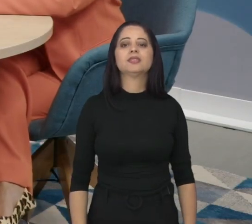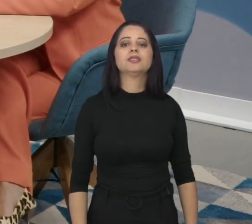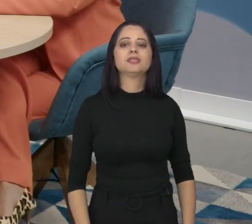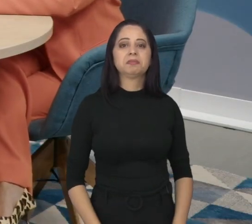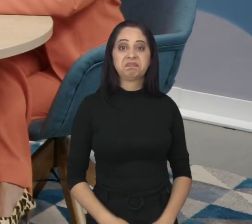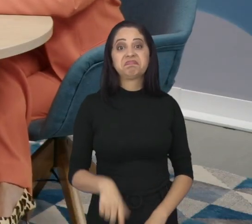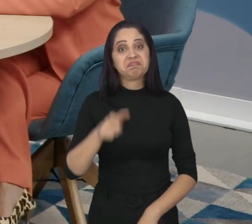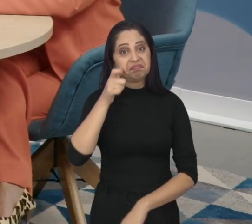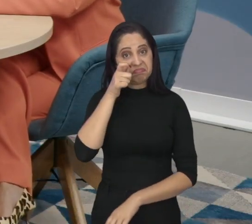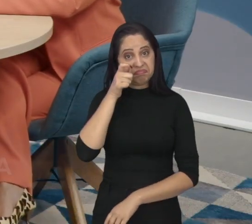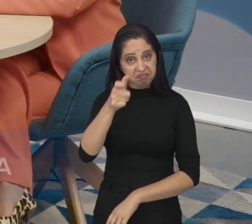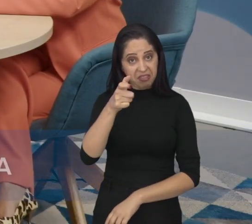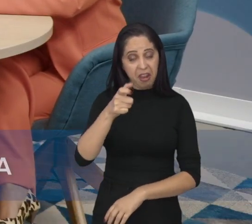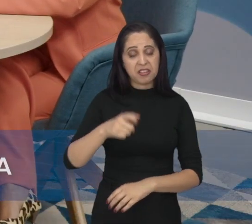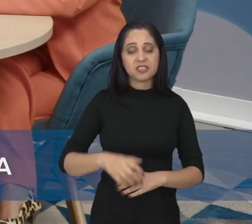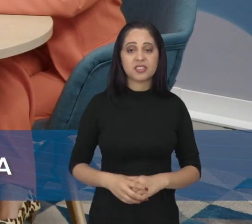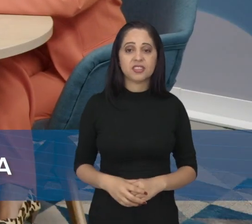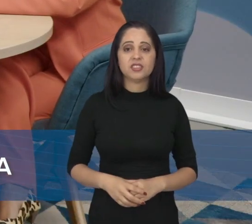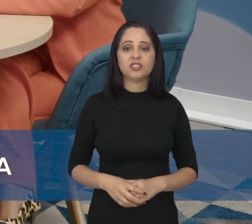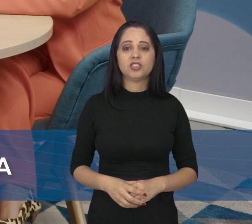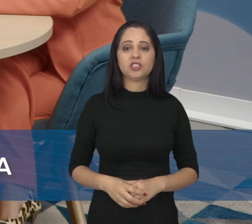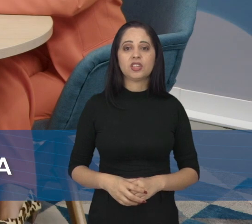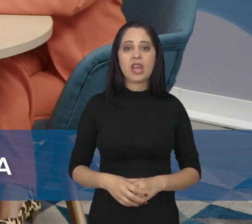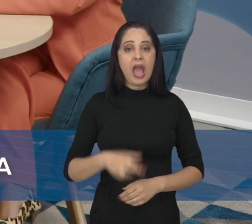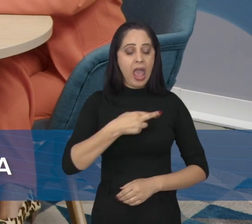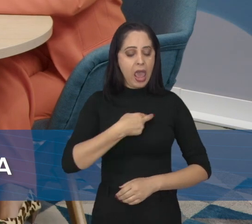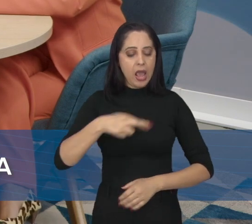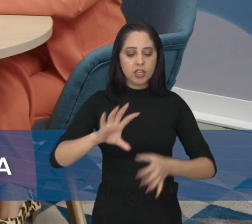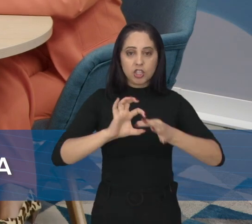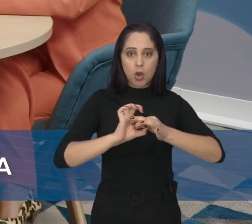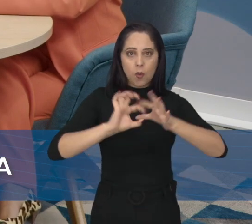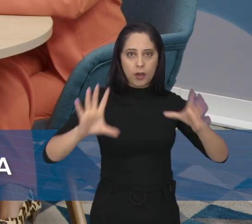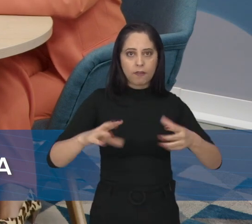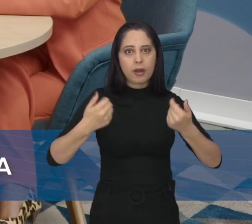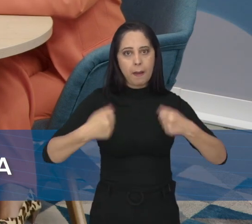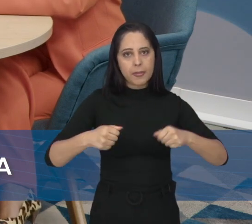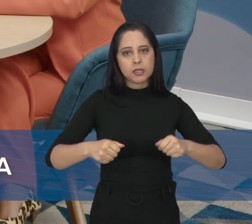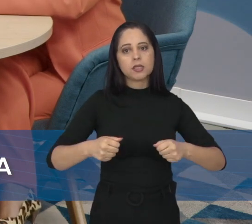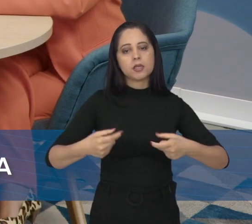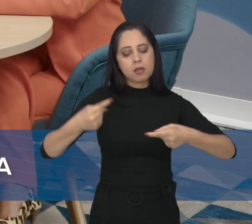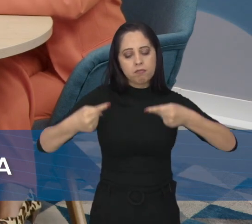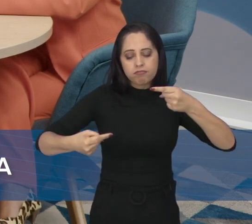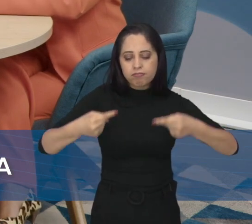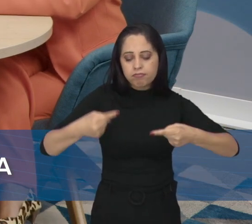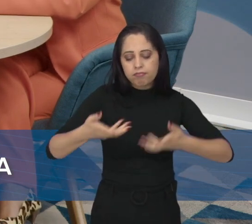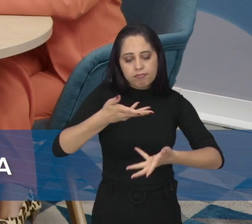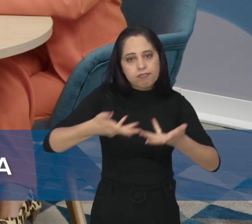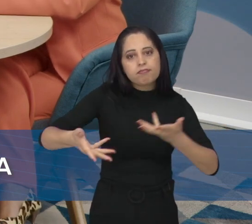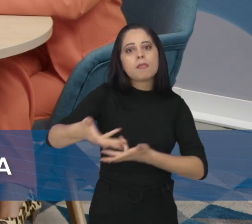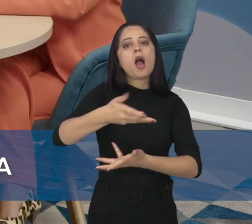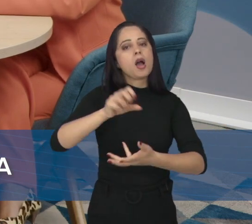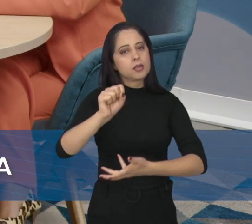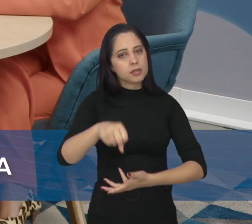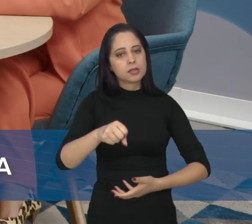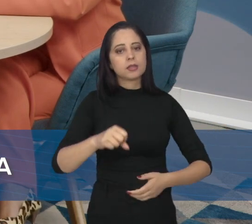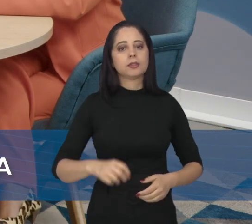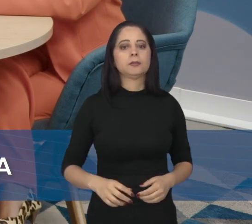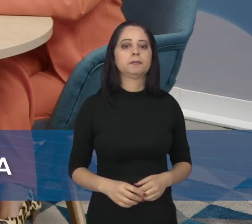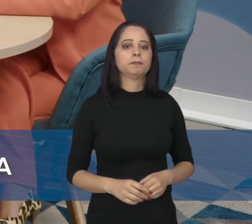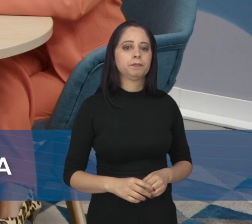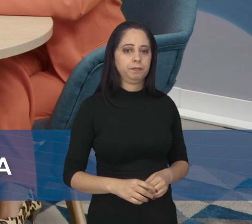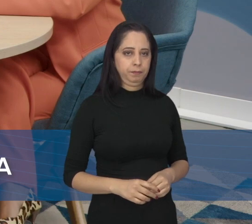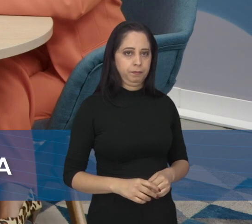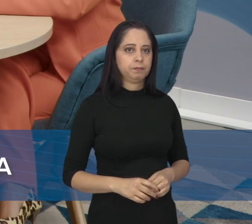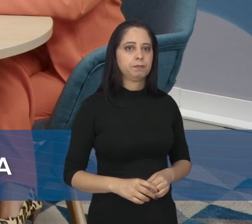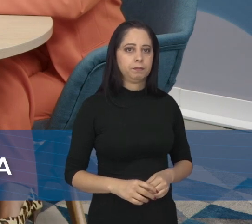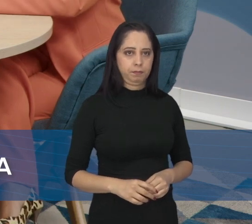então, interessante ela reforçar, né? A liberdade religiosa, ela precisa ser trazida para o debate público, principalmente, né? Não